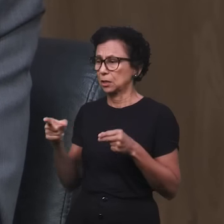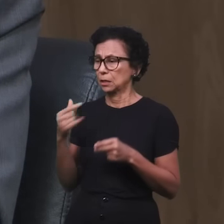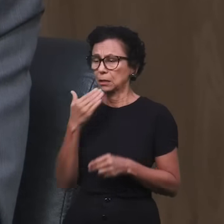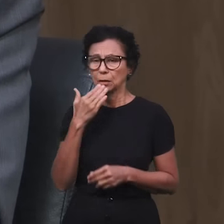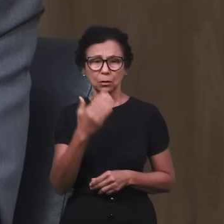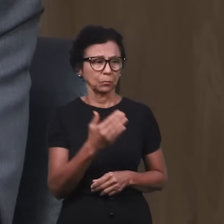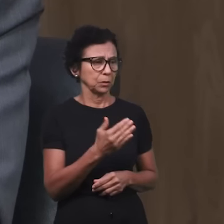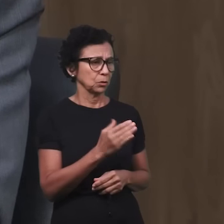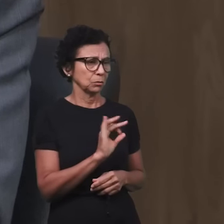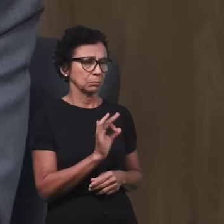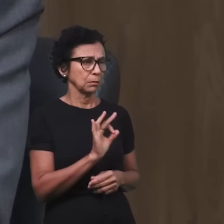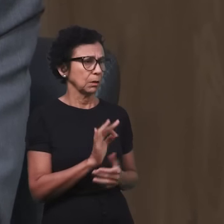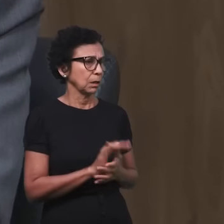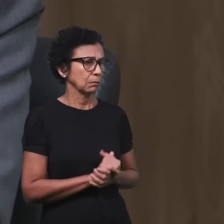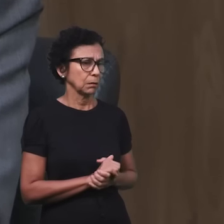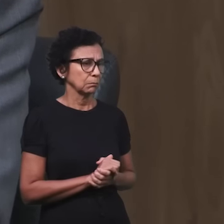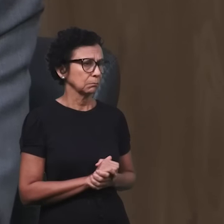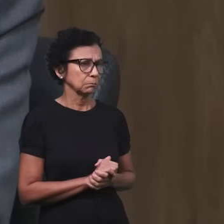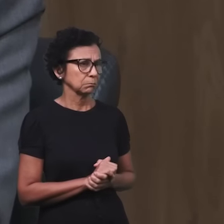roubou,